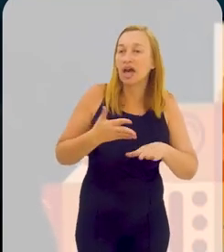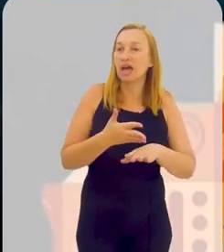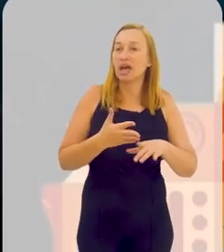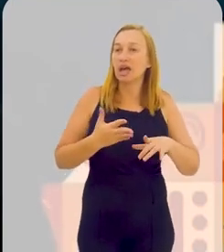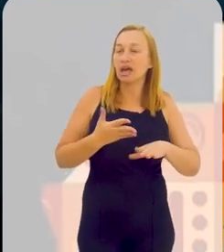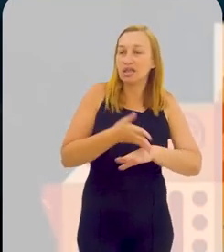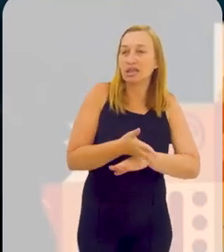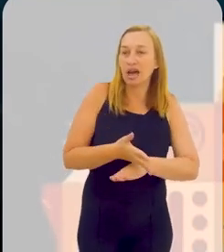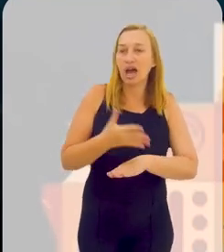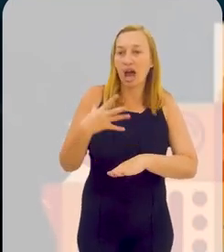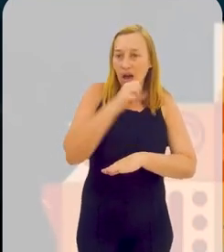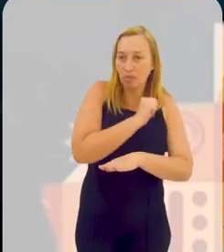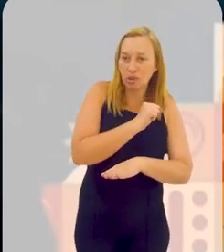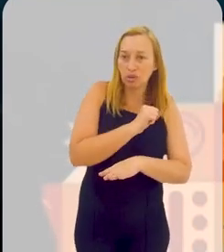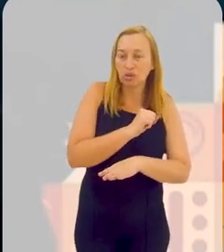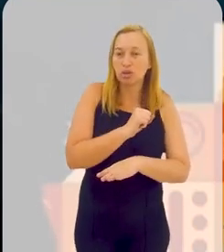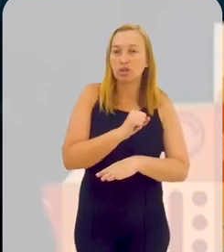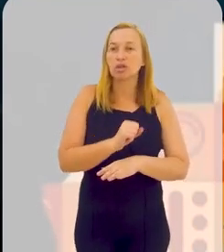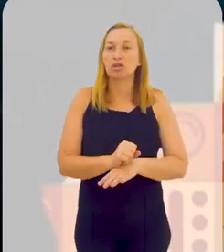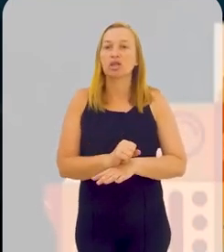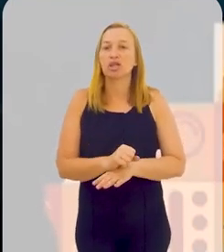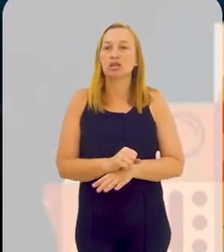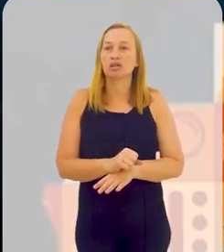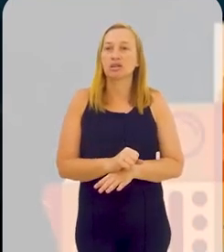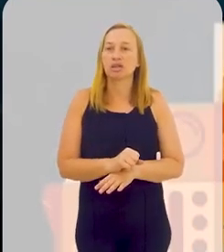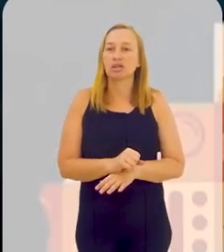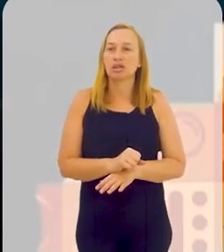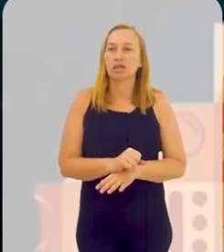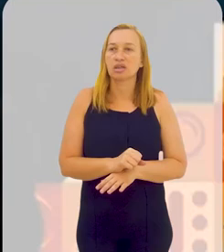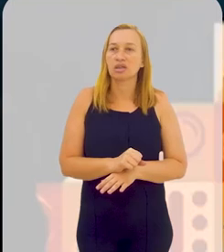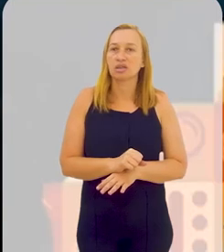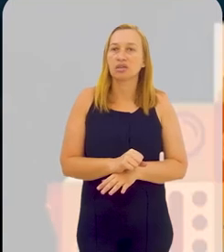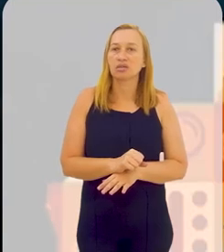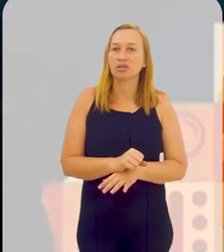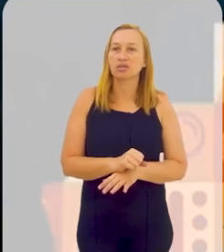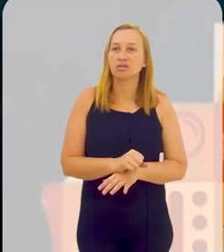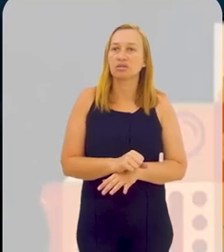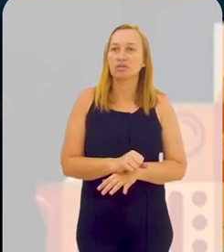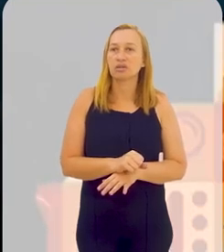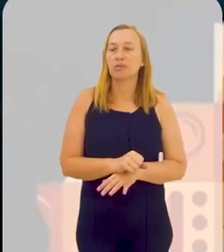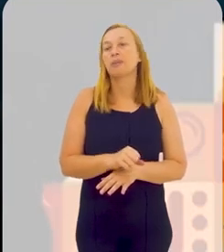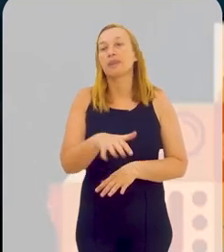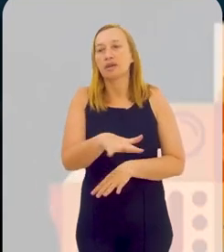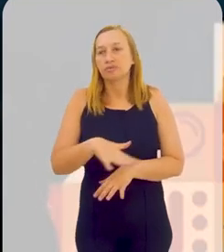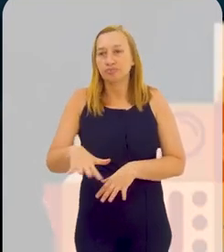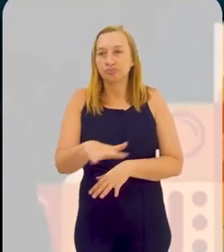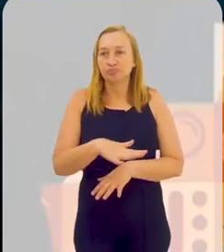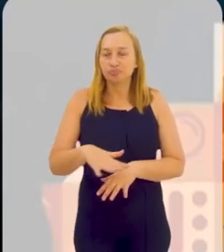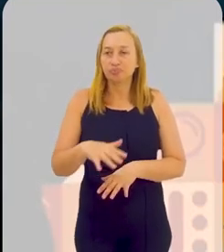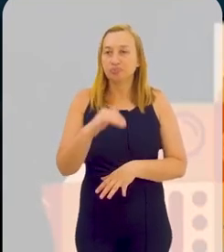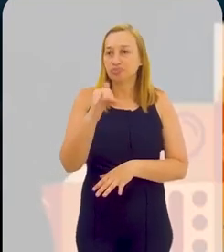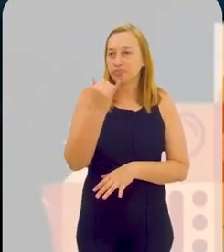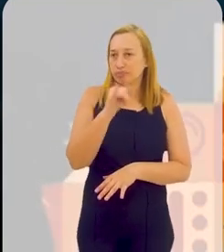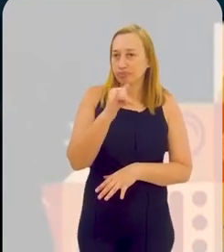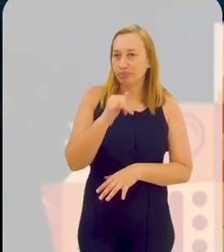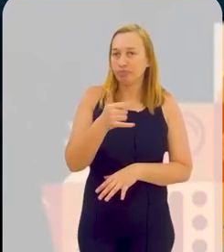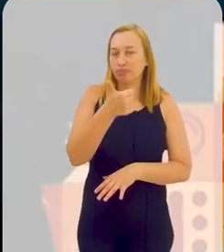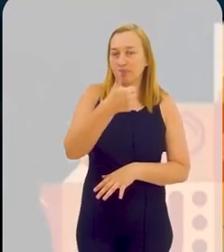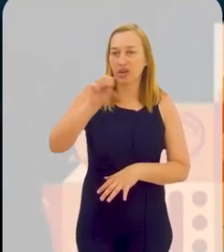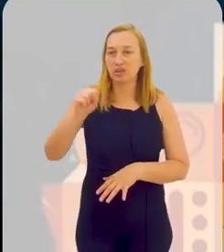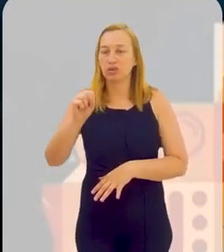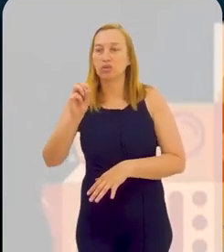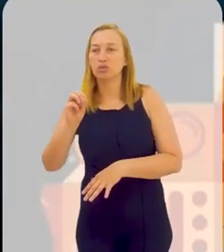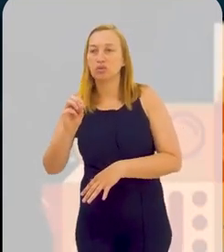entrar em operação logo, na qual vai se trazer para o mercado